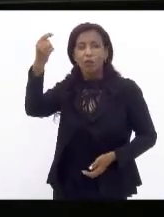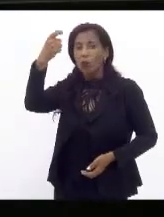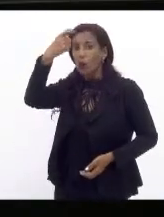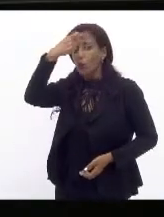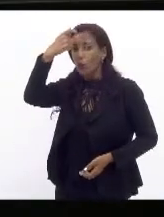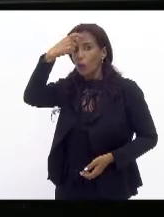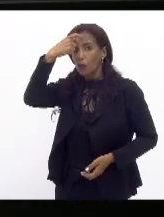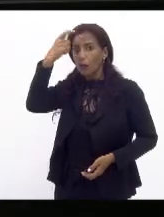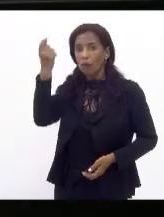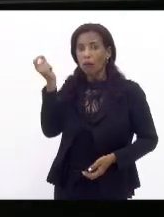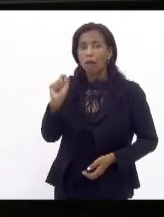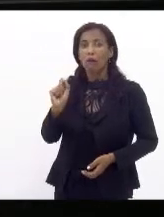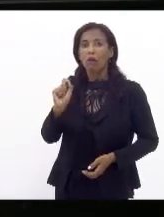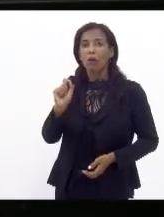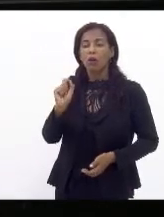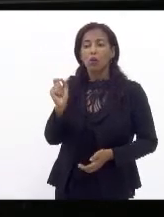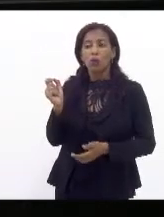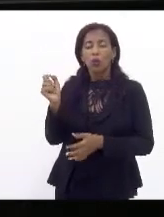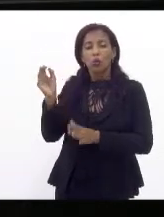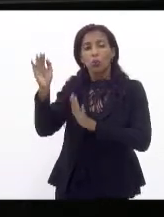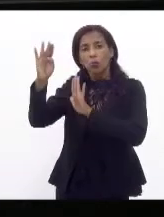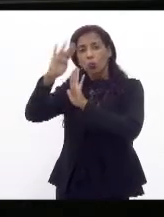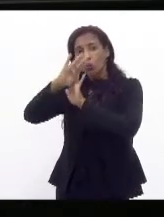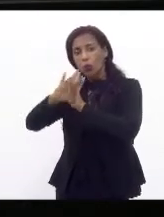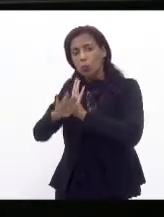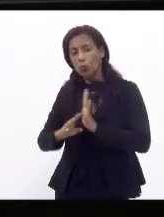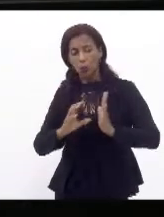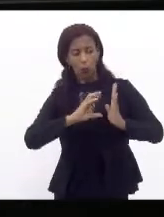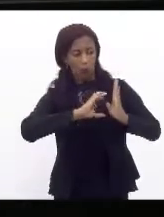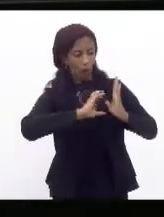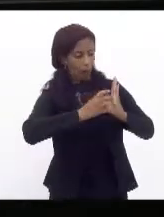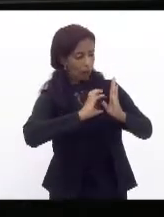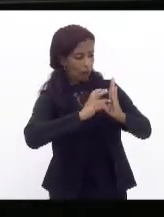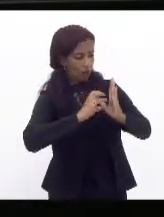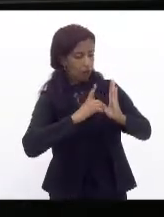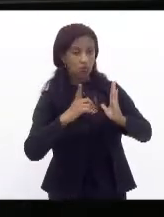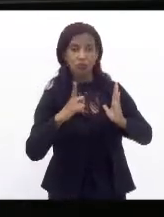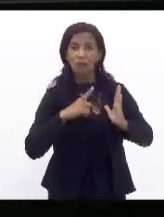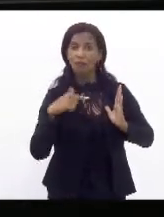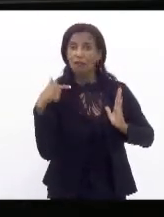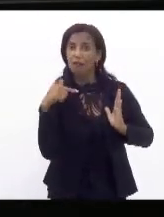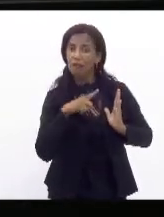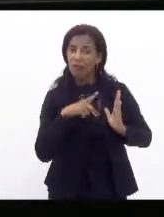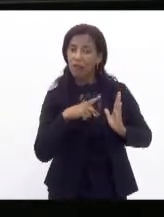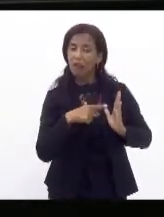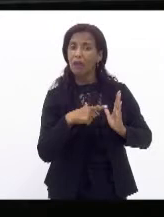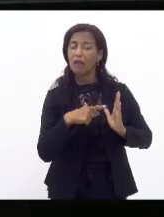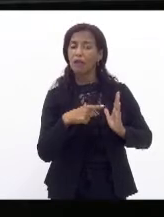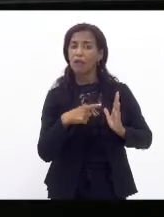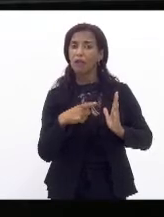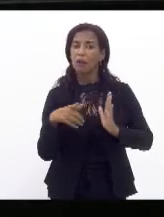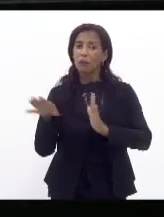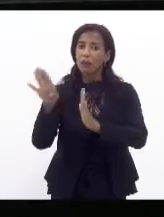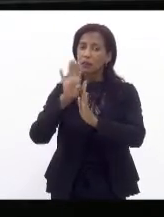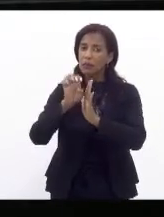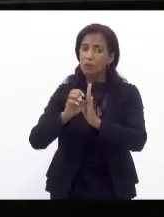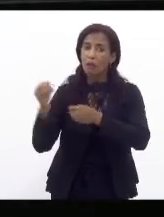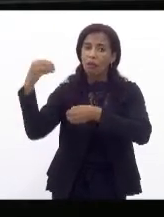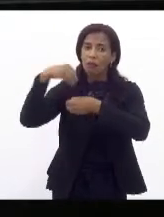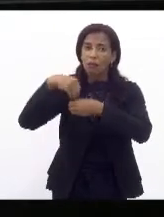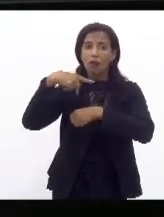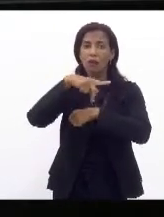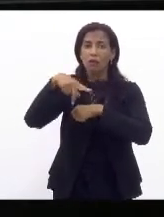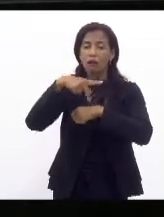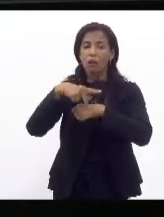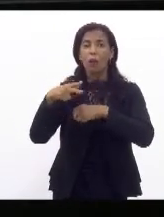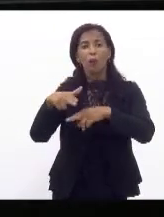conhecimento do programa que os partidos políticos têm para serem implementados no país.